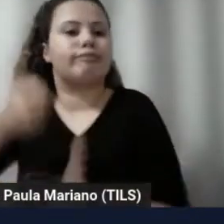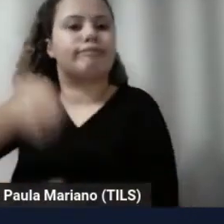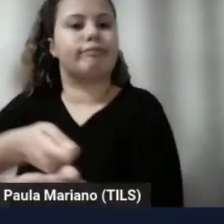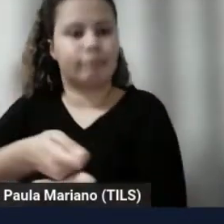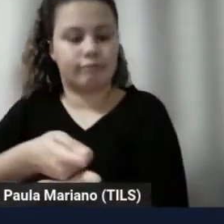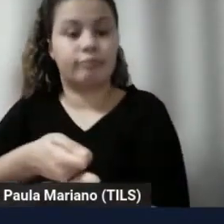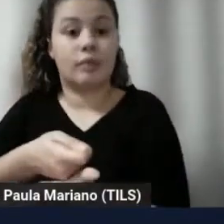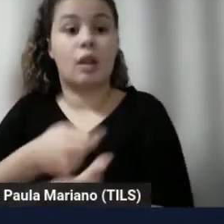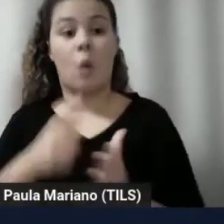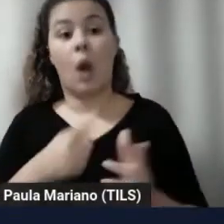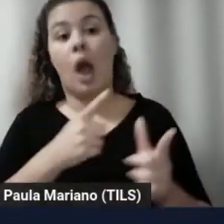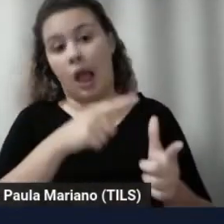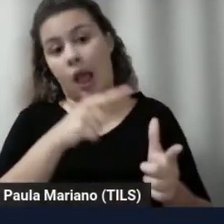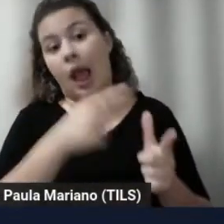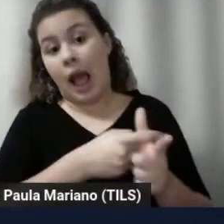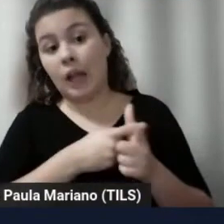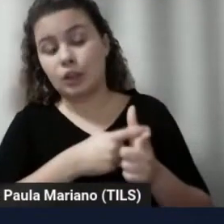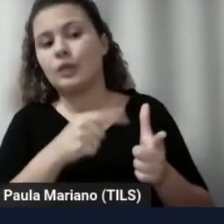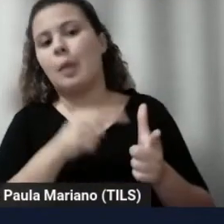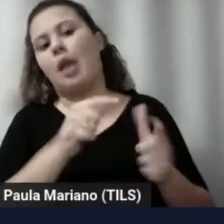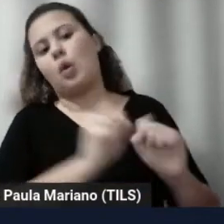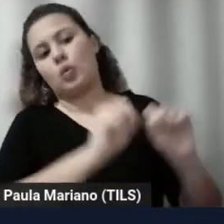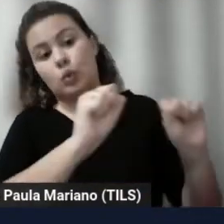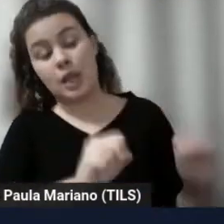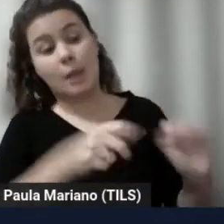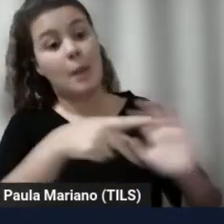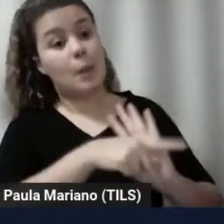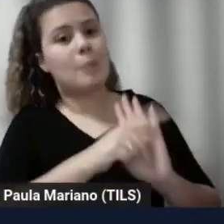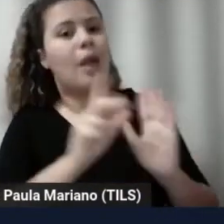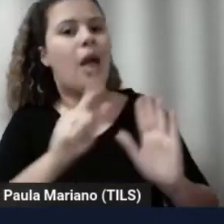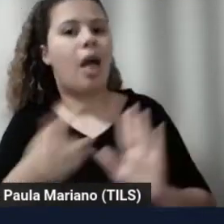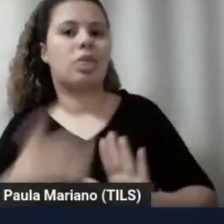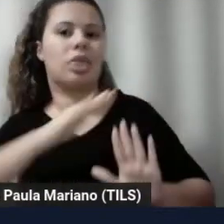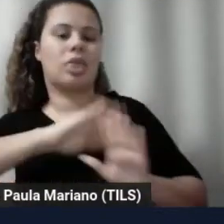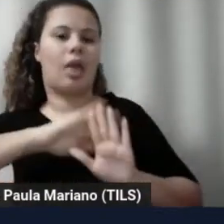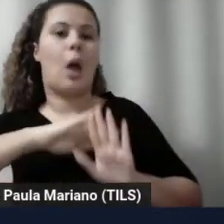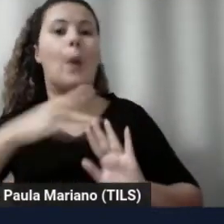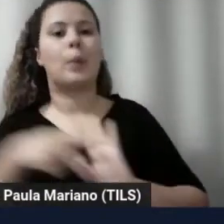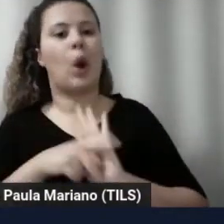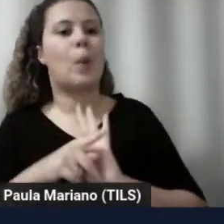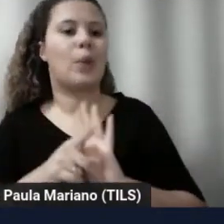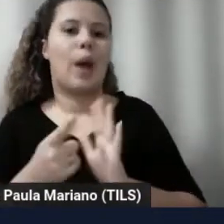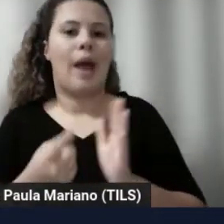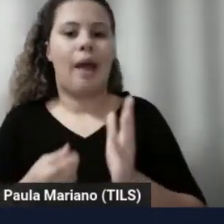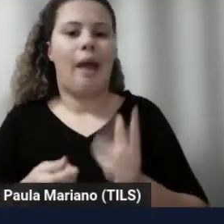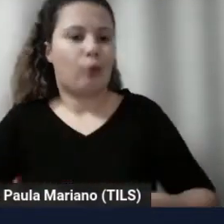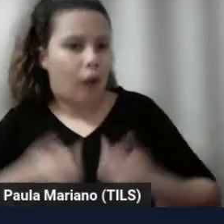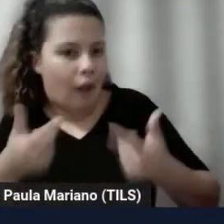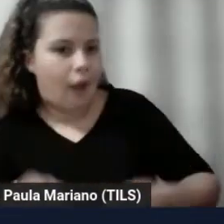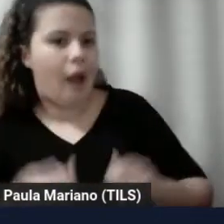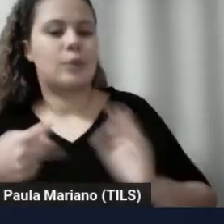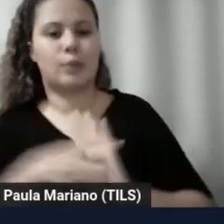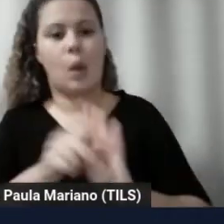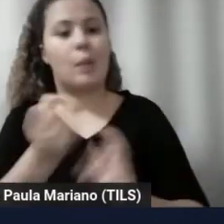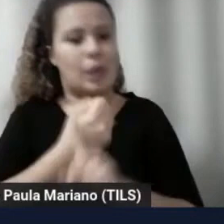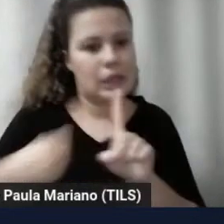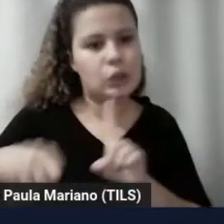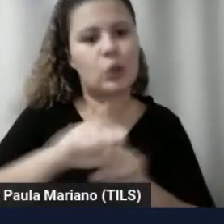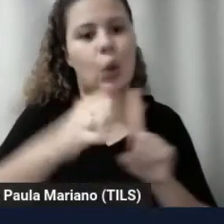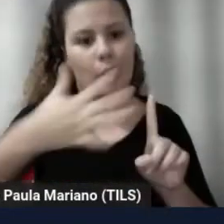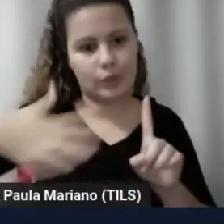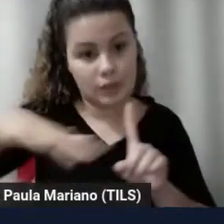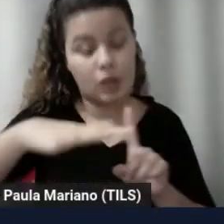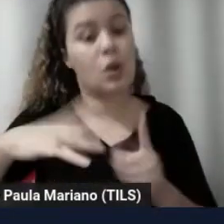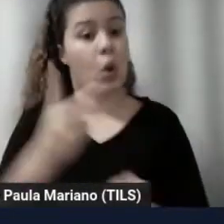A dívida, o sistema da dívida, está por trás do teto de gastos sociais, que continua. Agora, com o